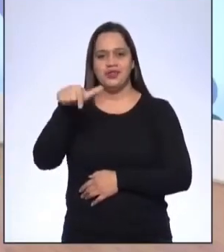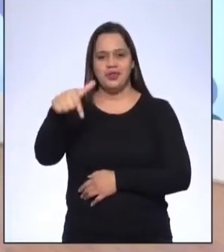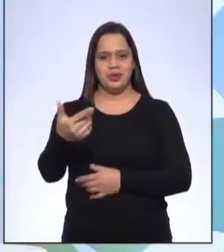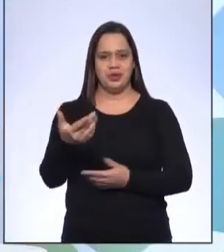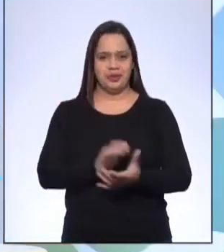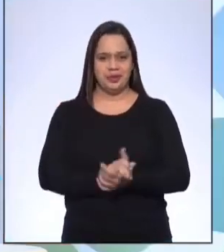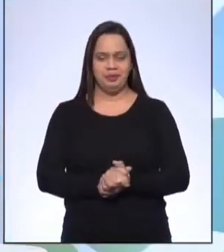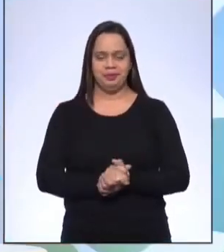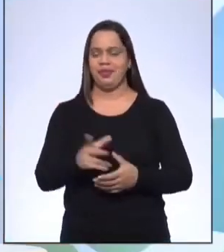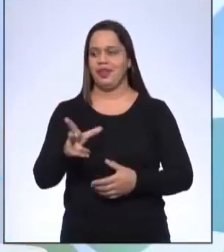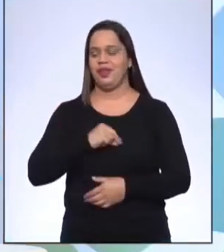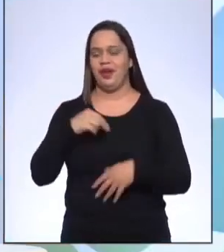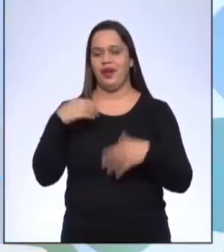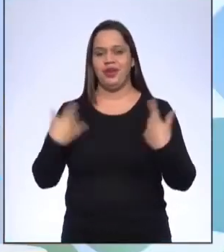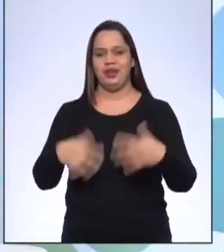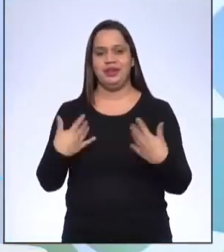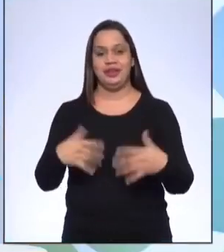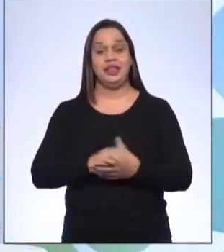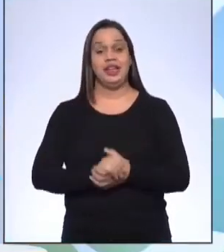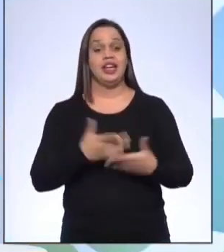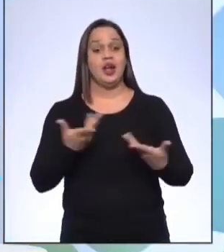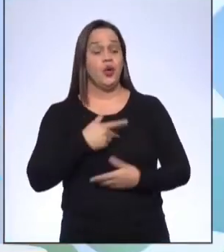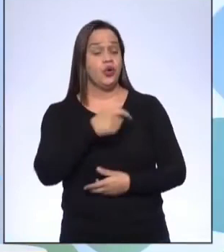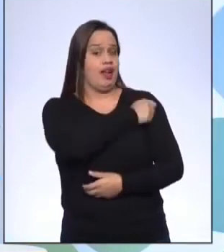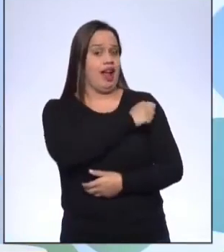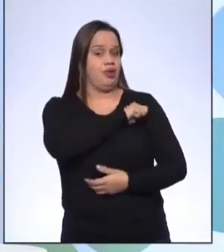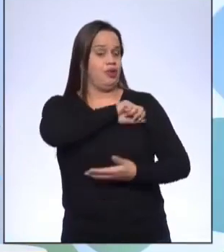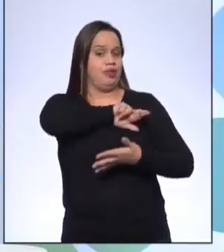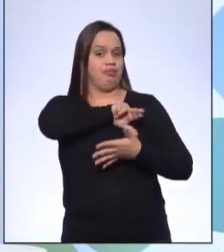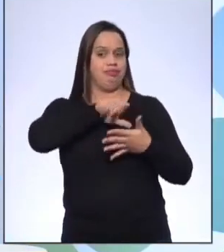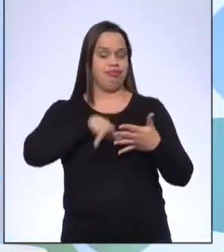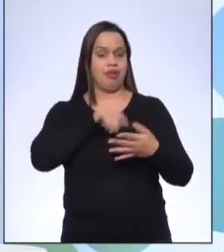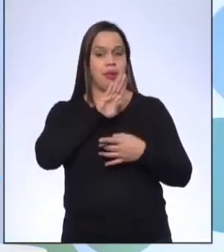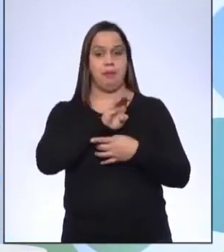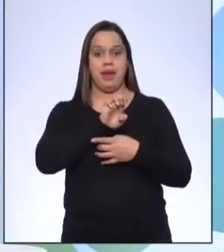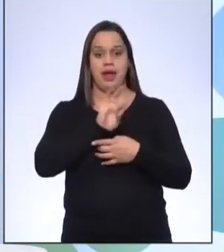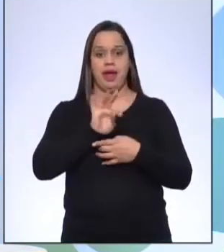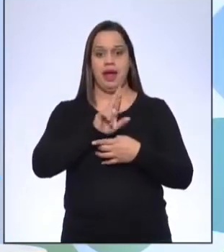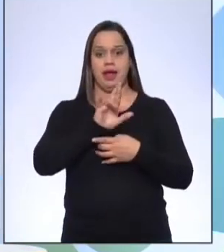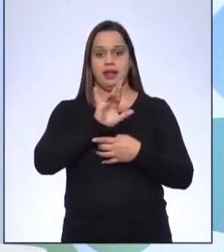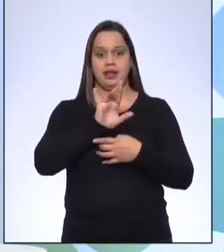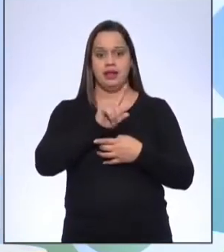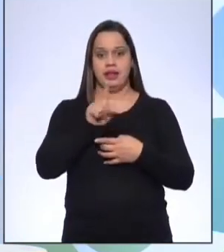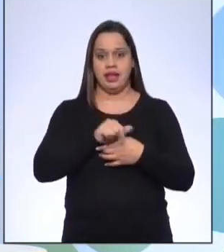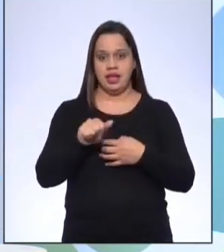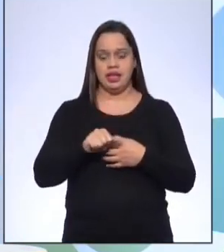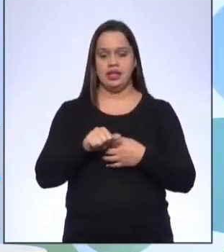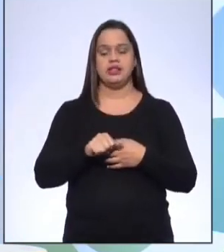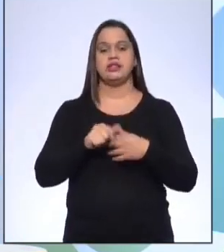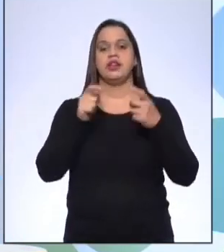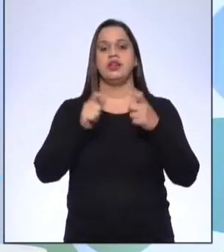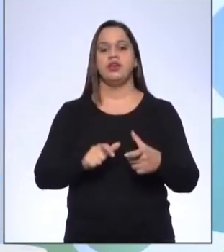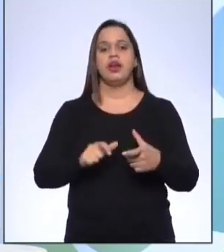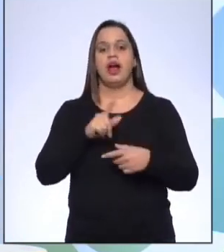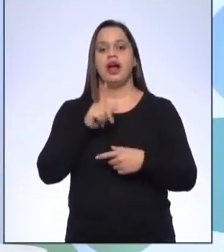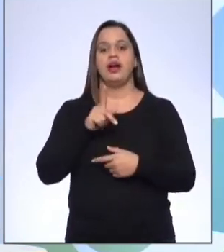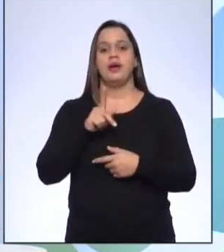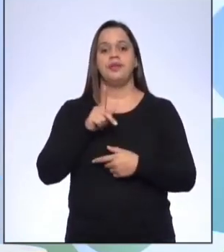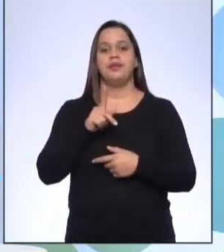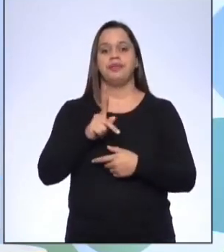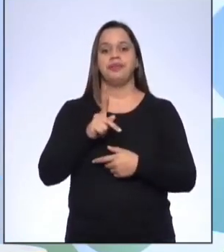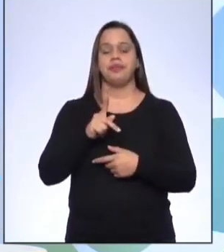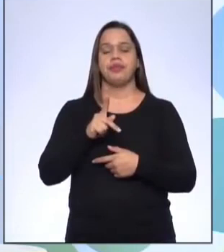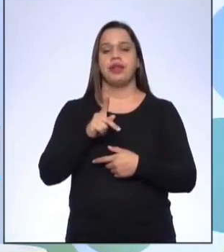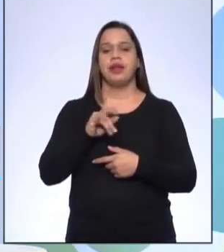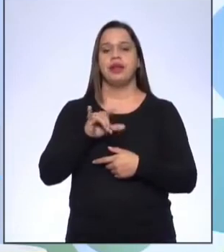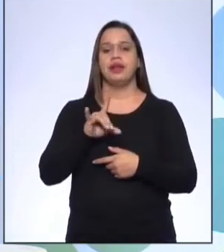hoje. A Beatriz do Lídia Kits Moreira Escola, bem-vindos